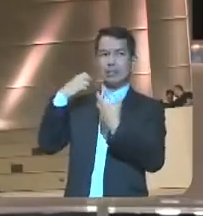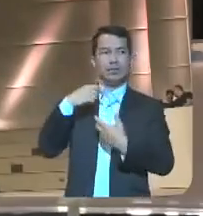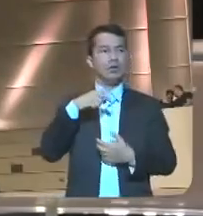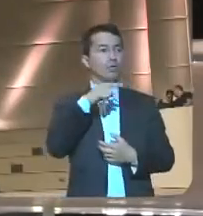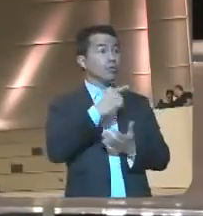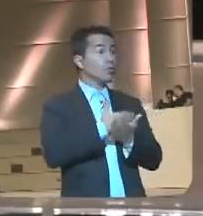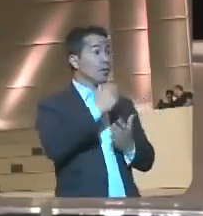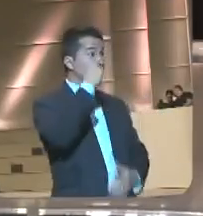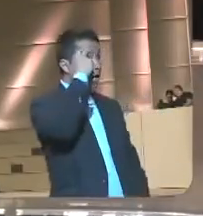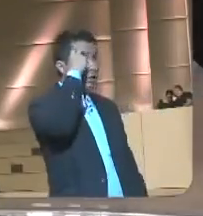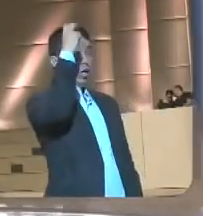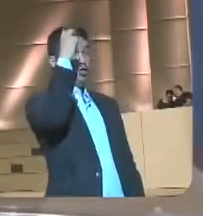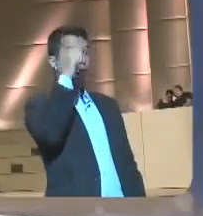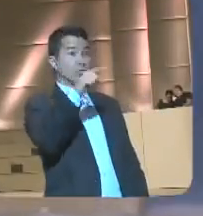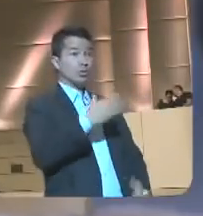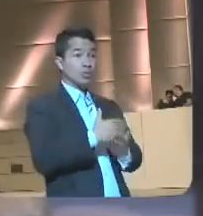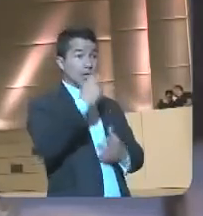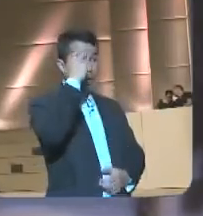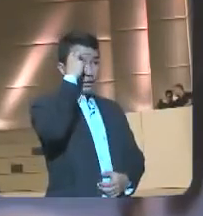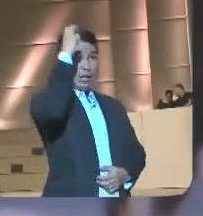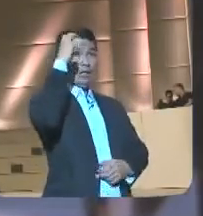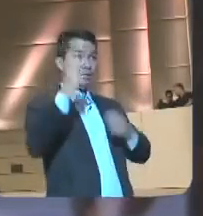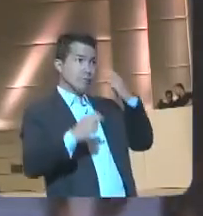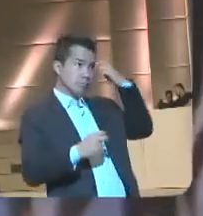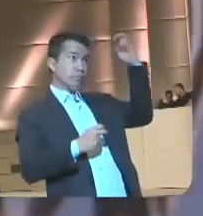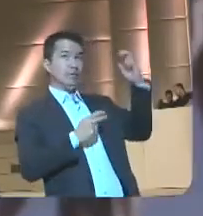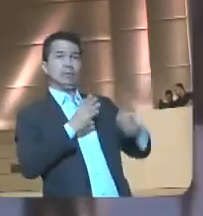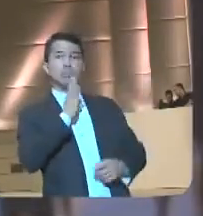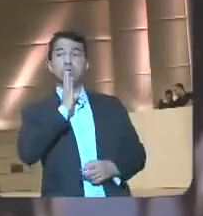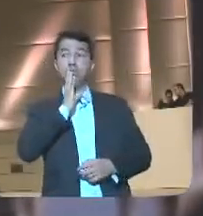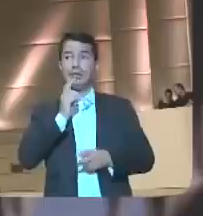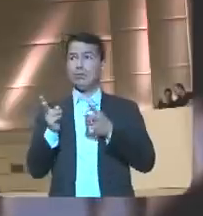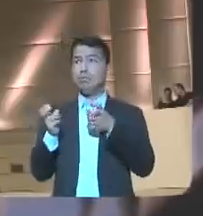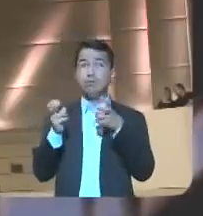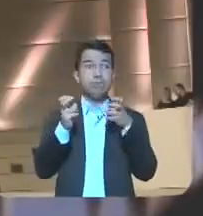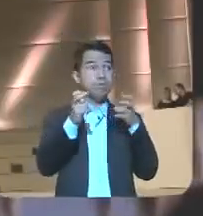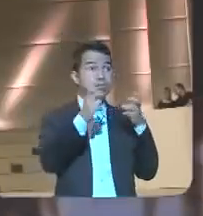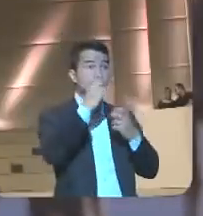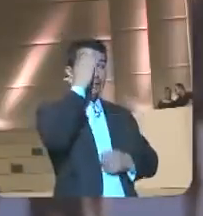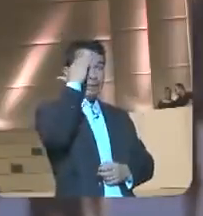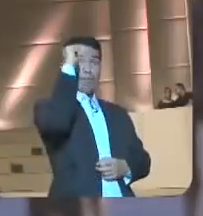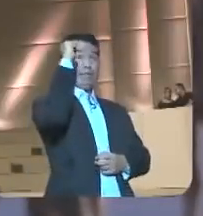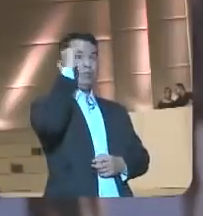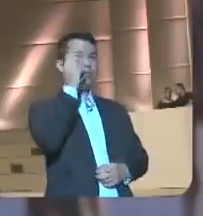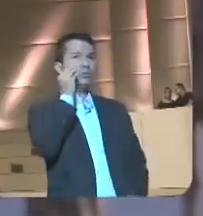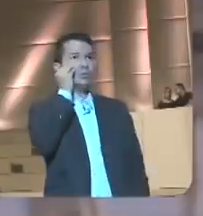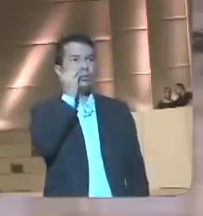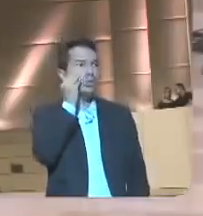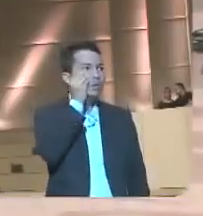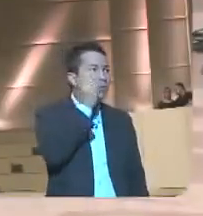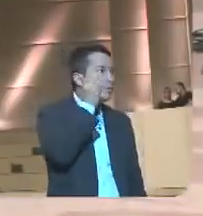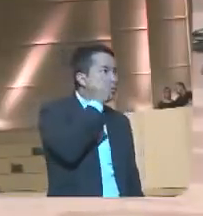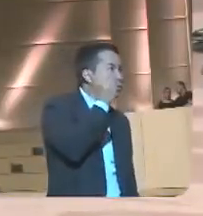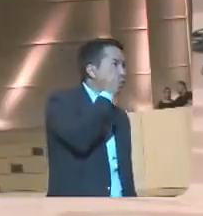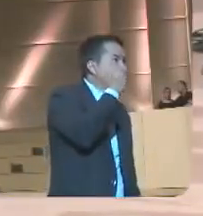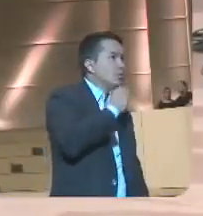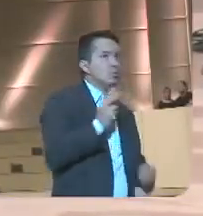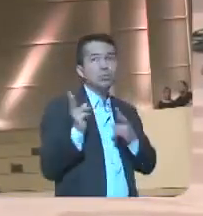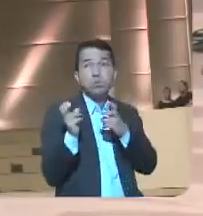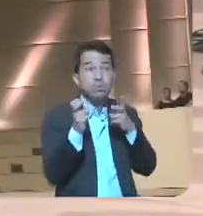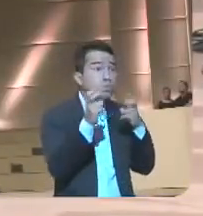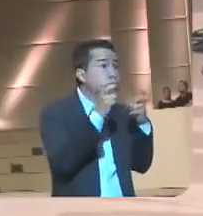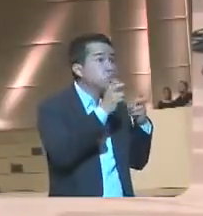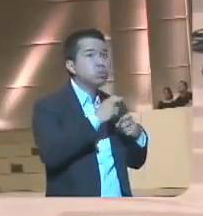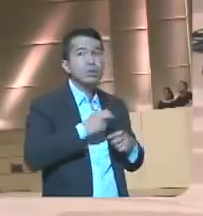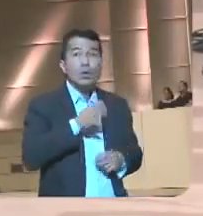sabedoria na bíblia não é entendimento conhecimento a palavra é a arte de viver é a capacidade